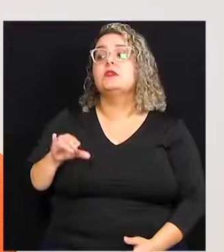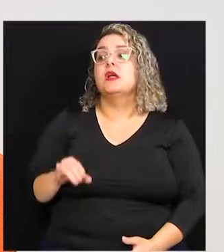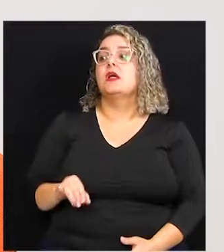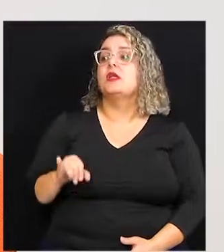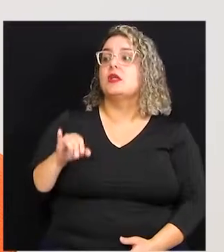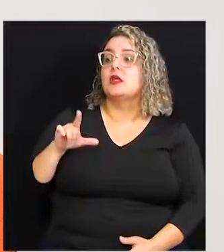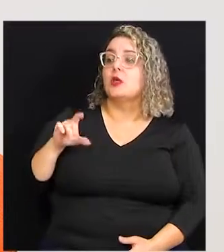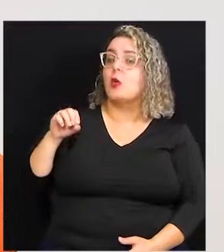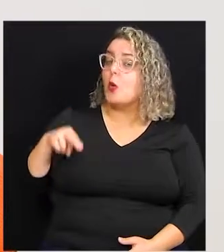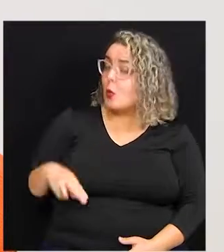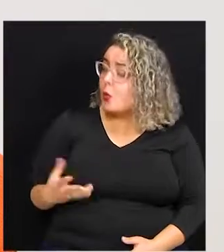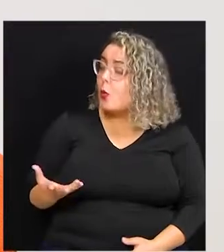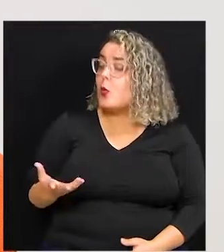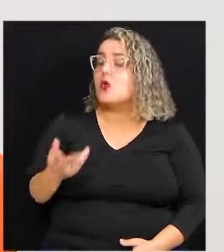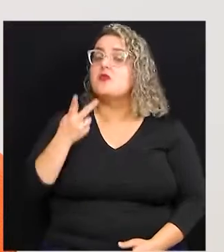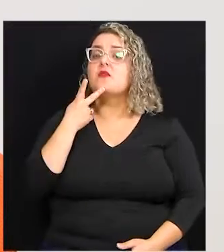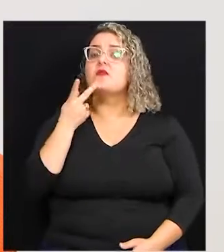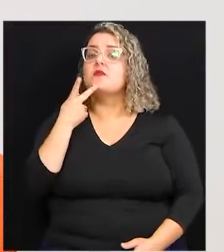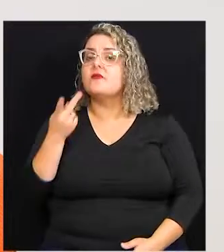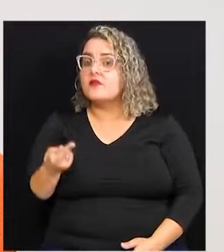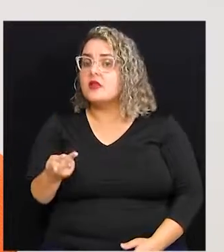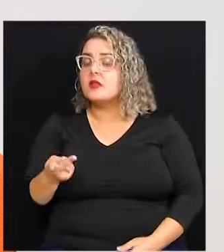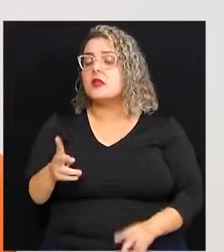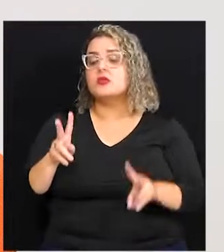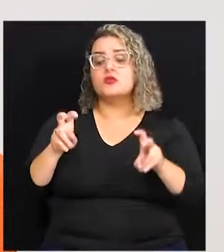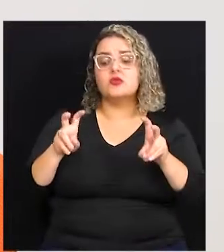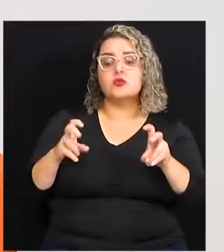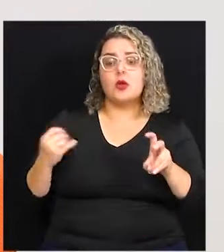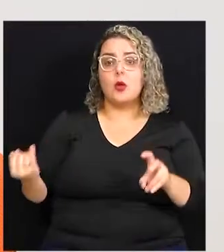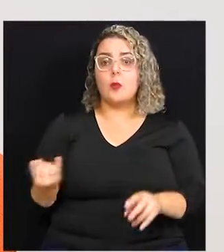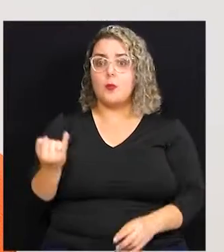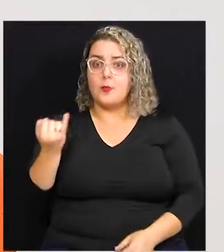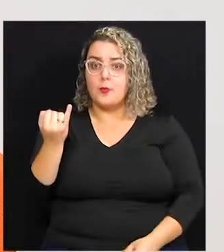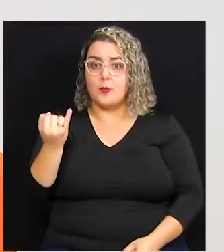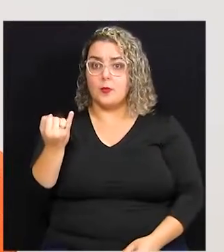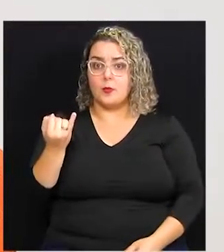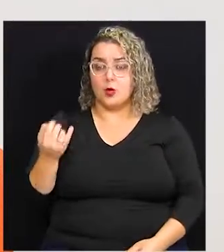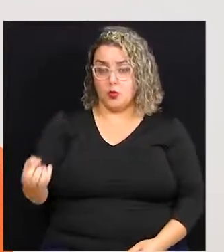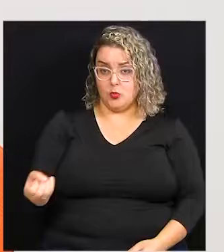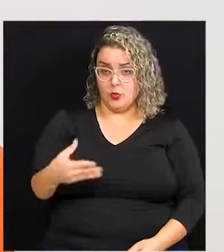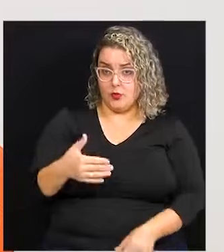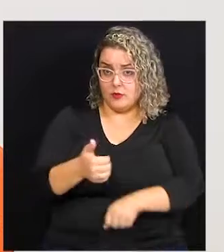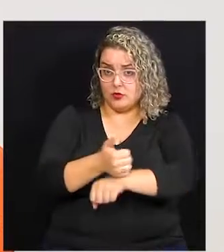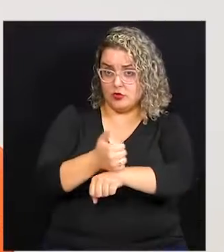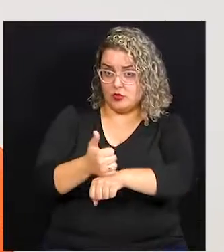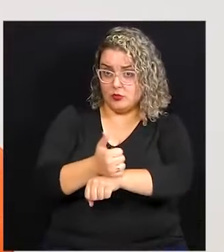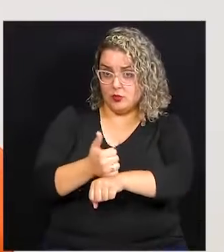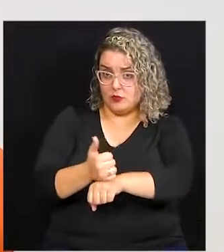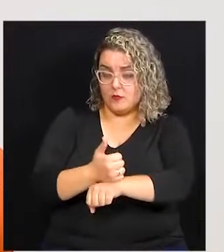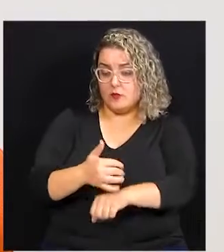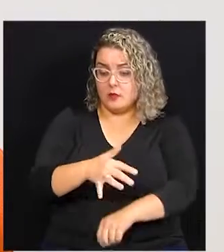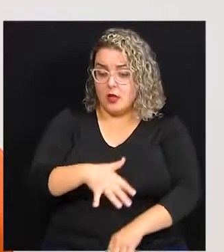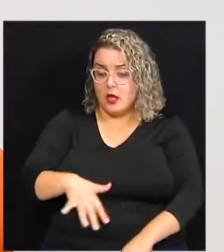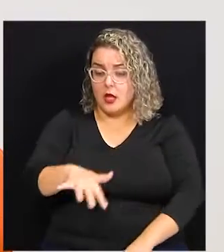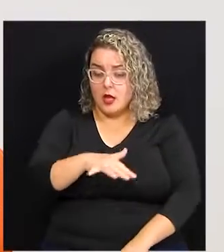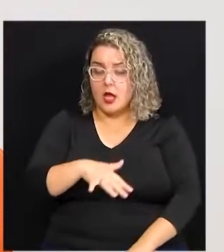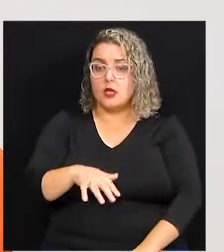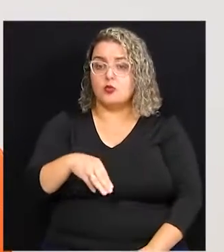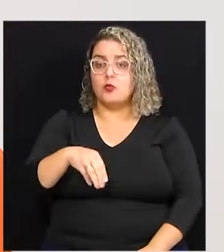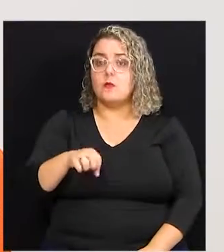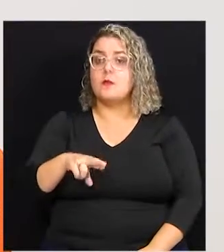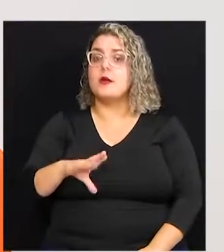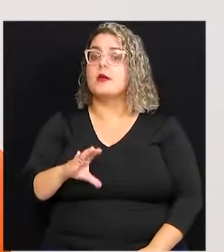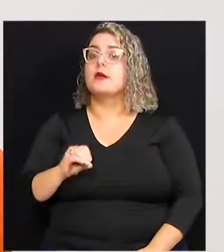Elon e a gente vai abordar justamente esta questão, a importância de formar novos profissionais aí para o mercado, não